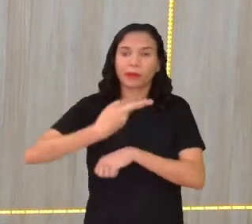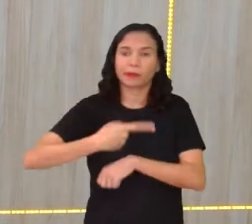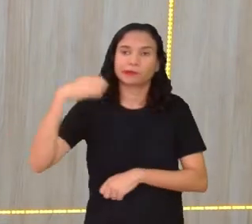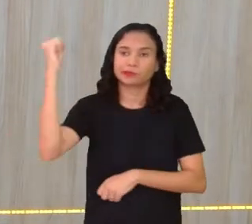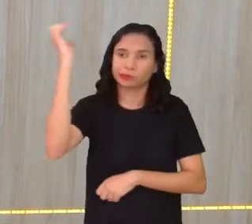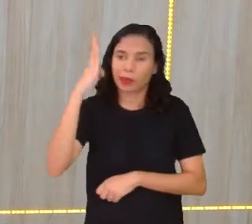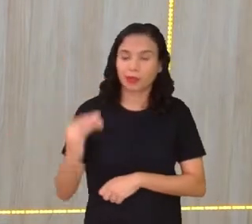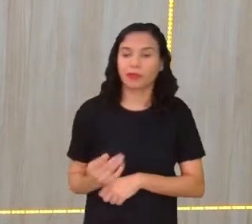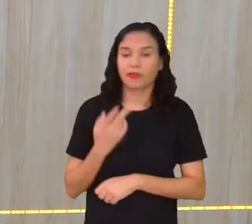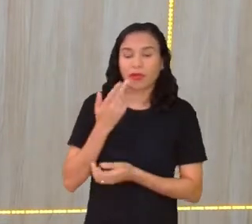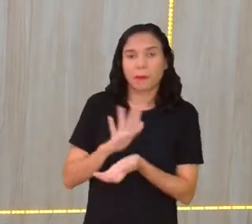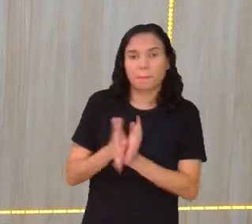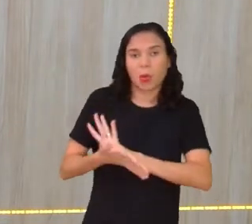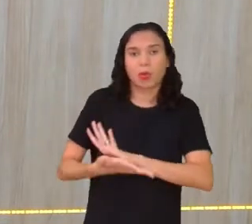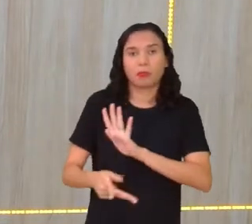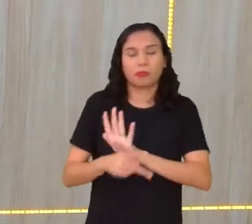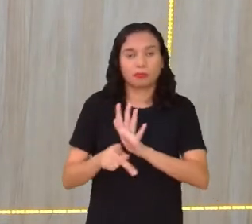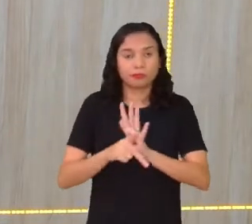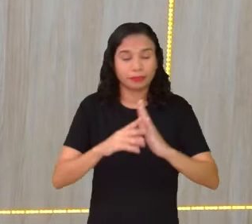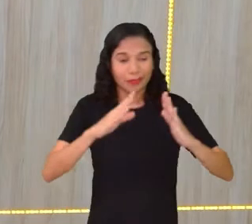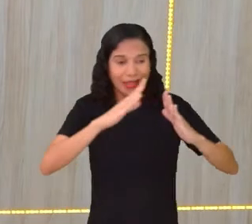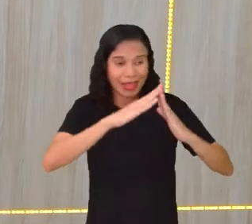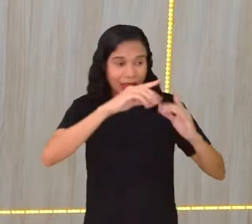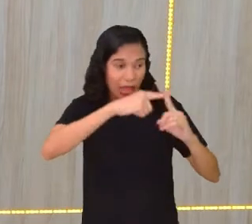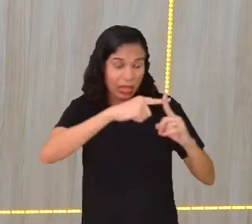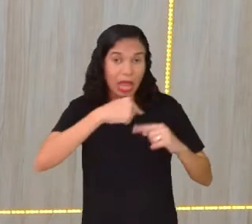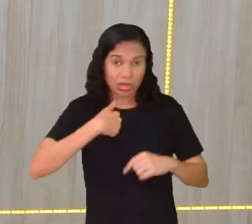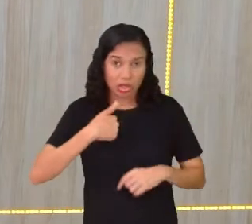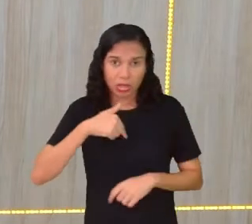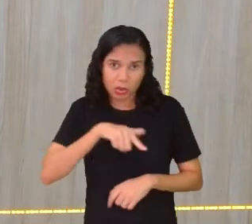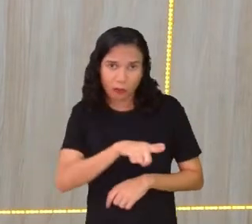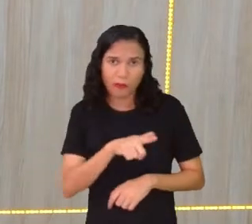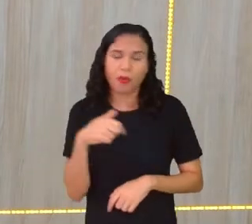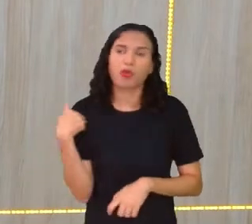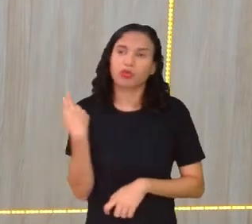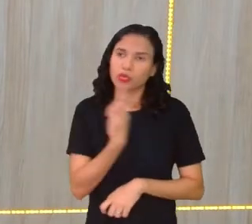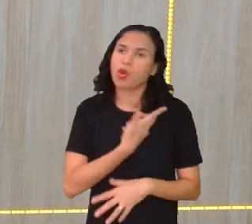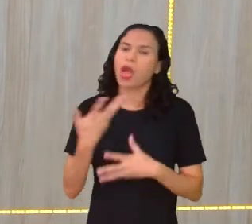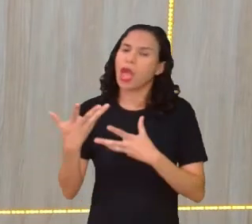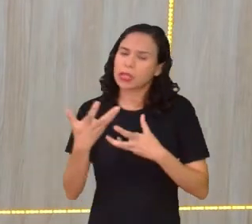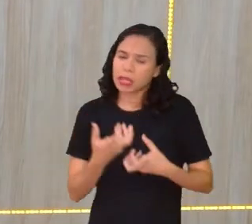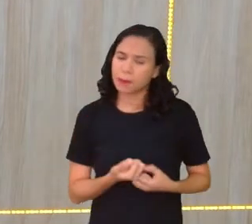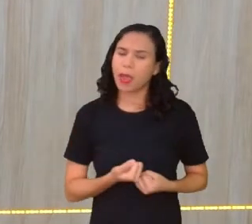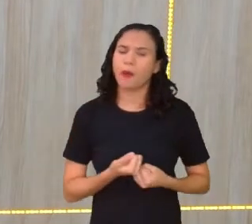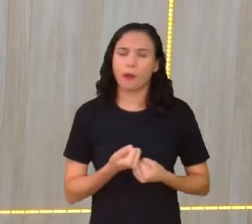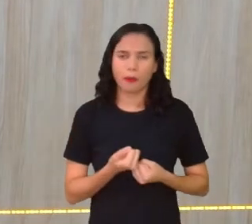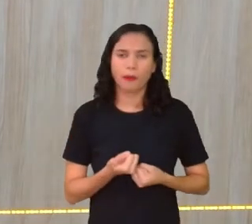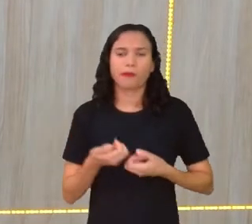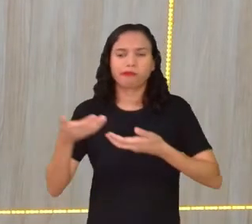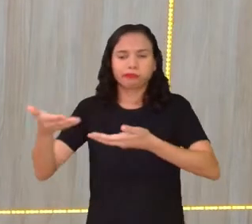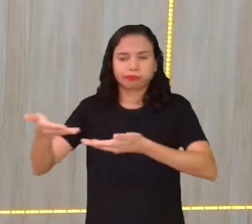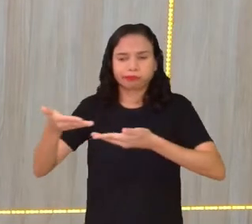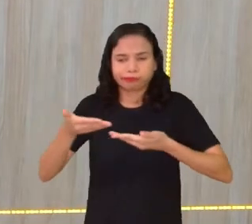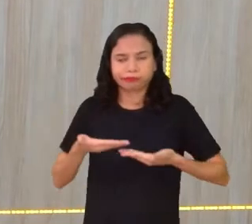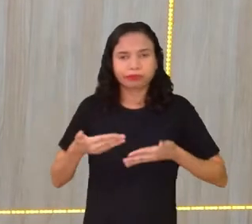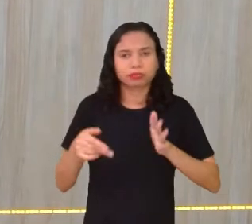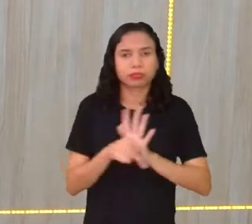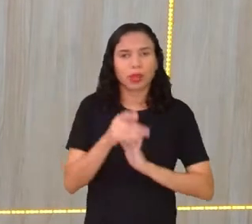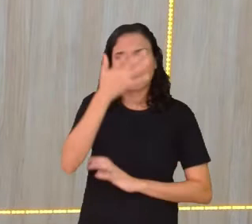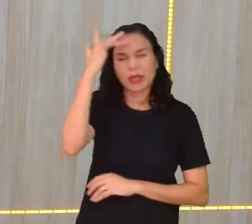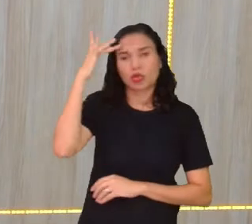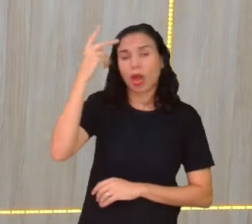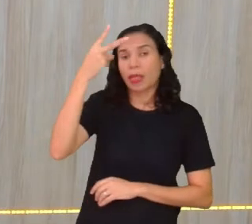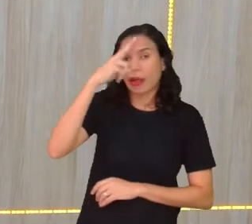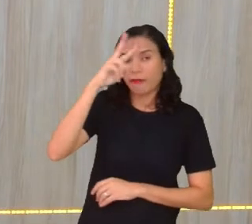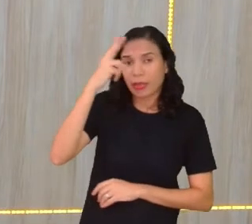recentemente, né, na igreja que eu faço parte, a gente recebeu, inclusive, imigrantes, né, venezuelanos que